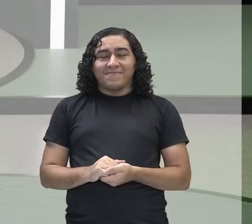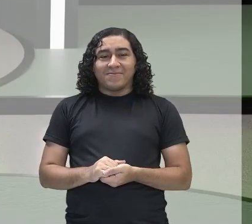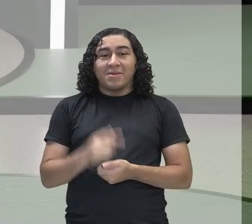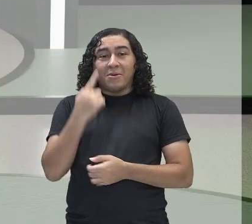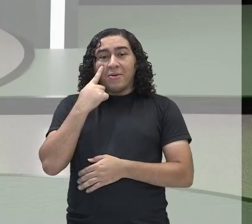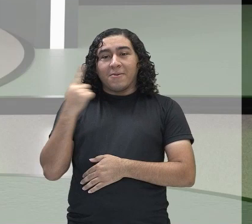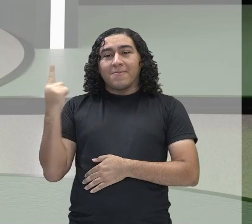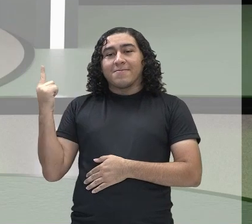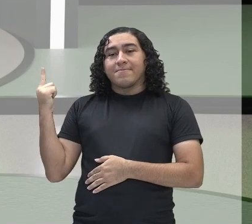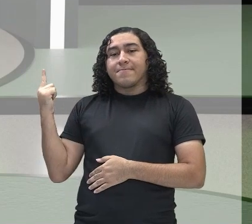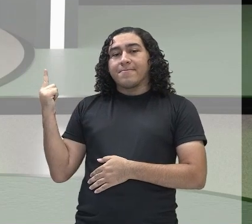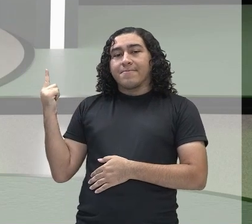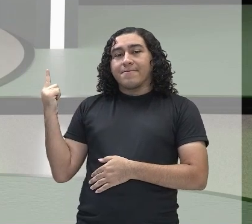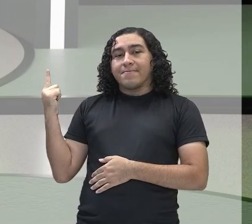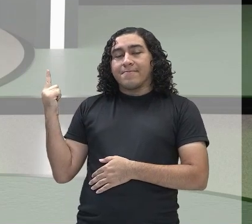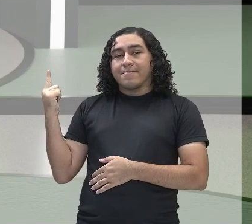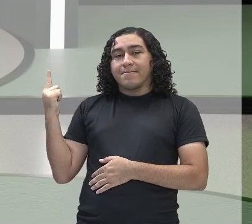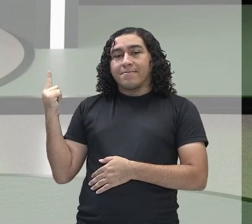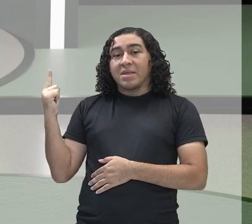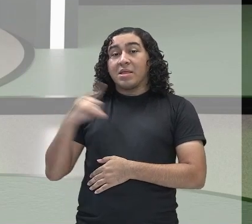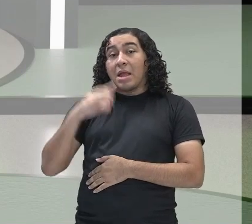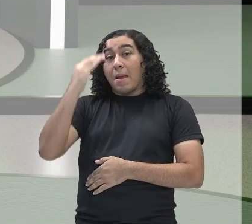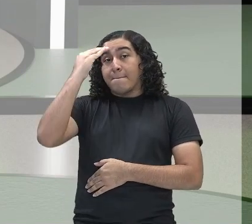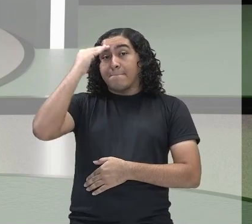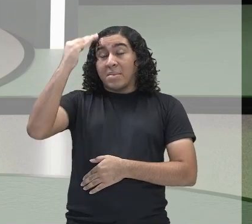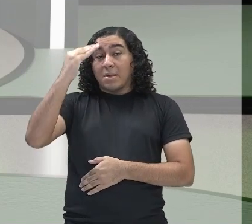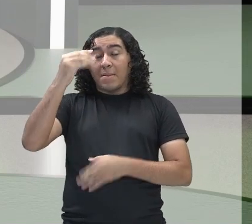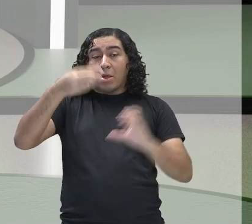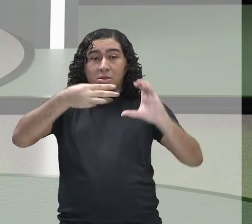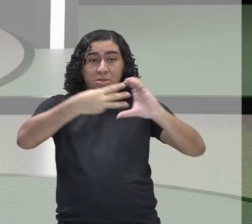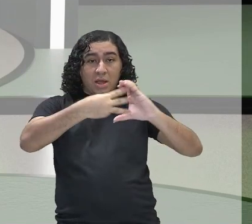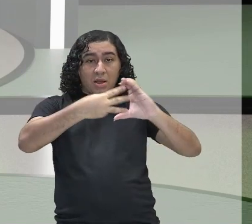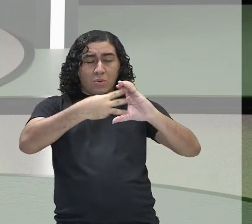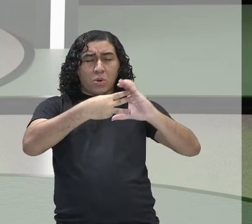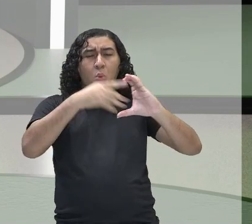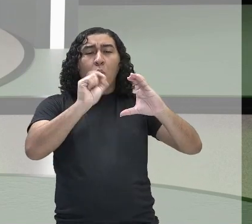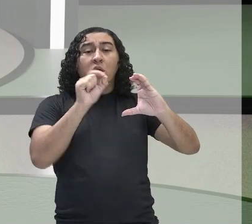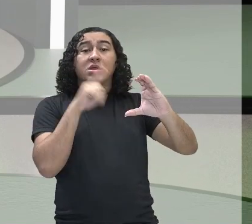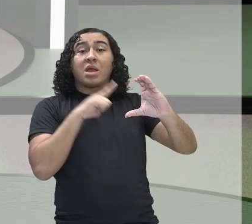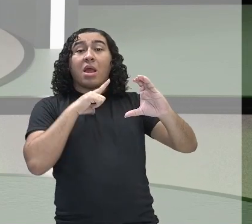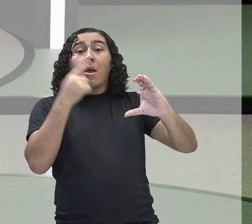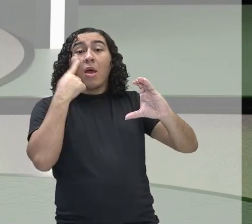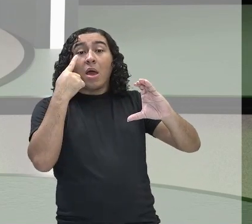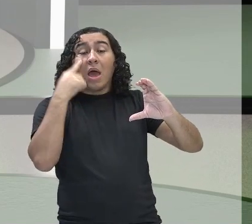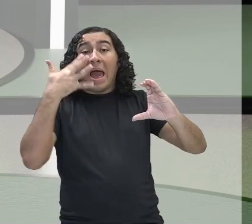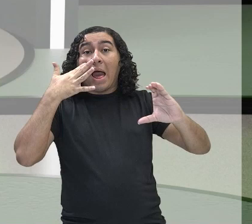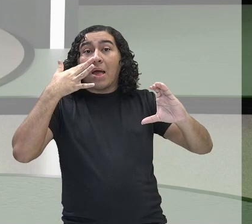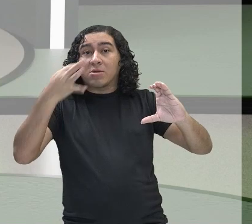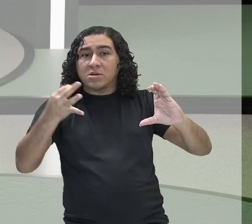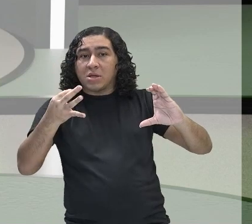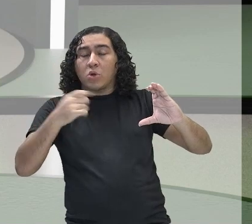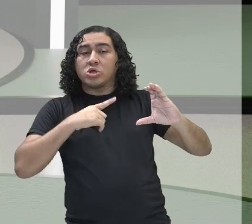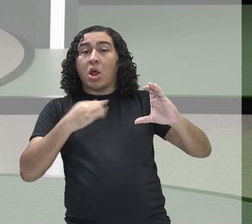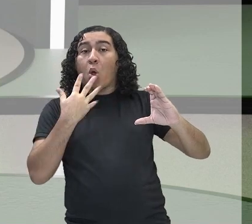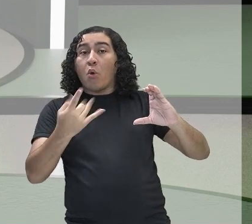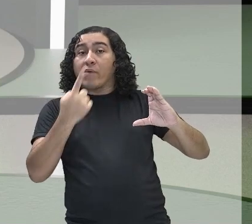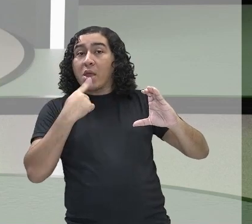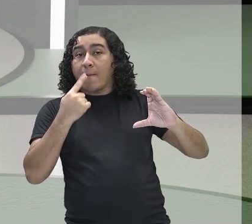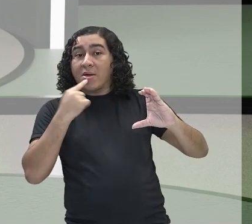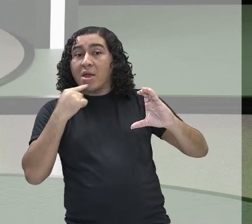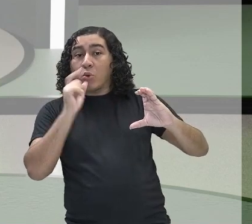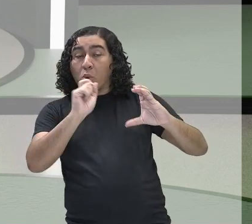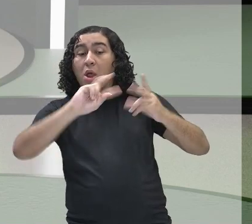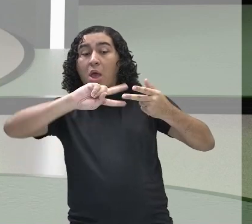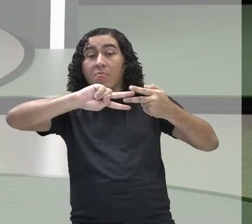observando a célula mãe que que a gente consegue identificar nessa célula Olha bem lá no centro em vermelho eu tenho a